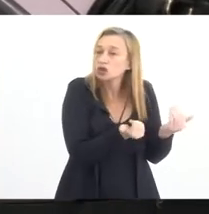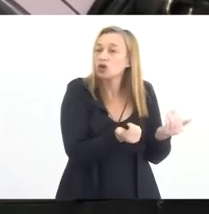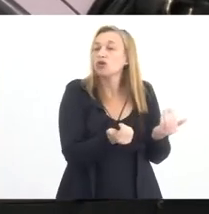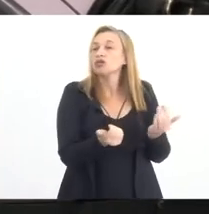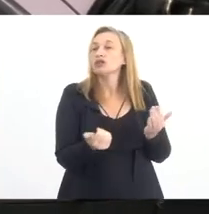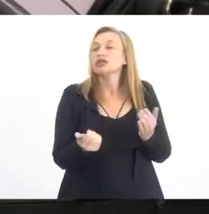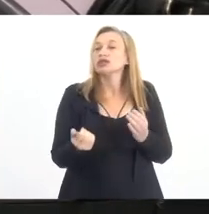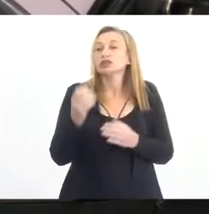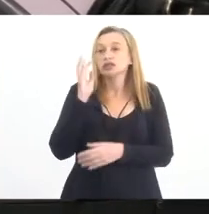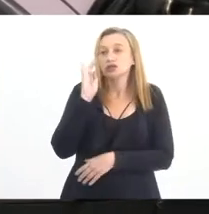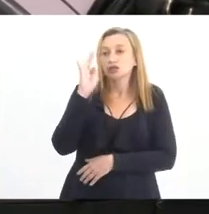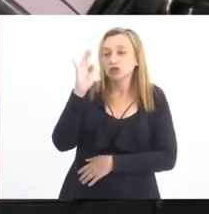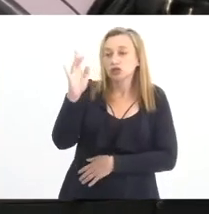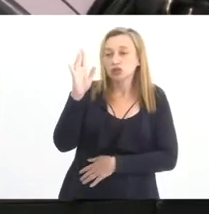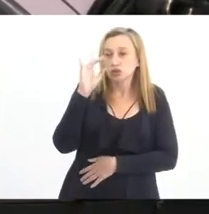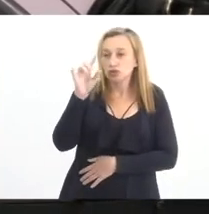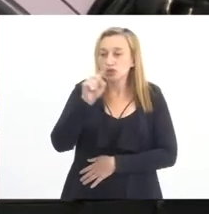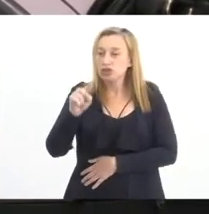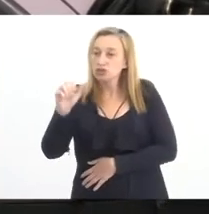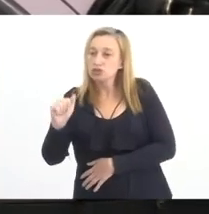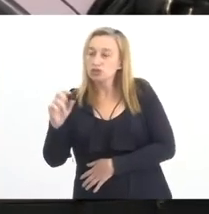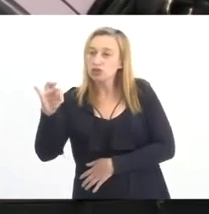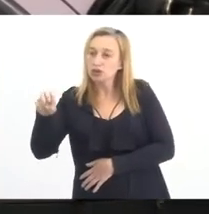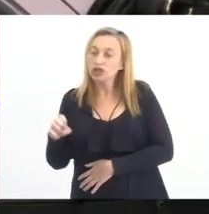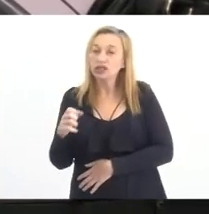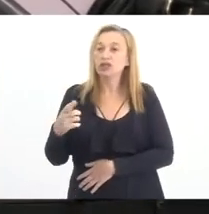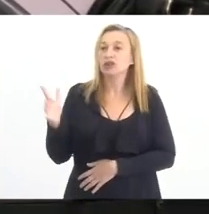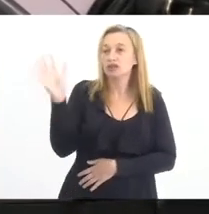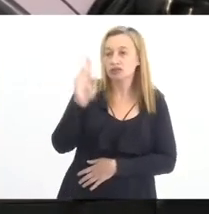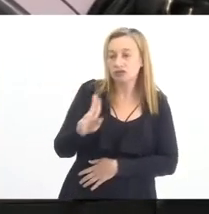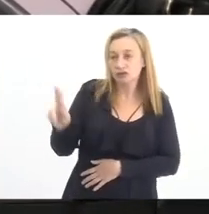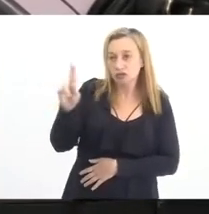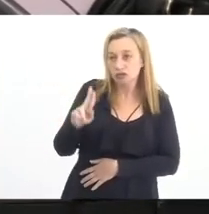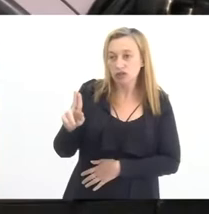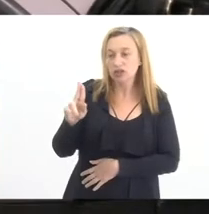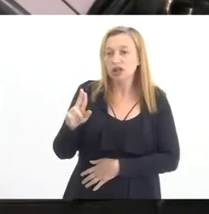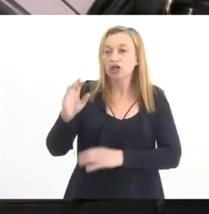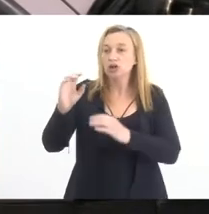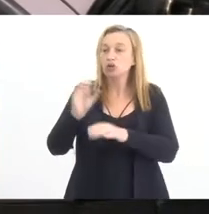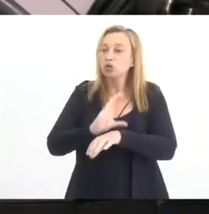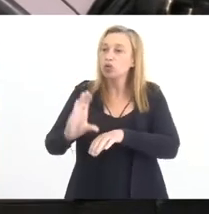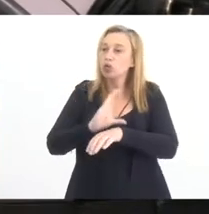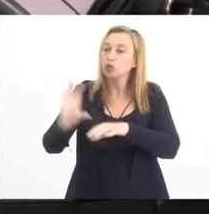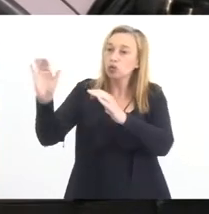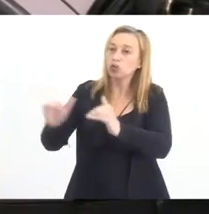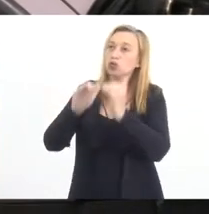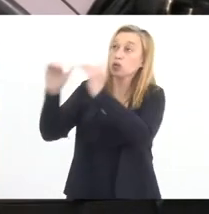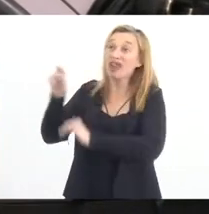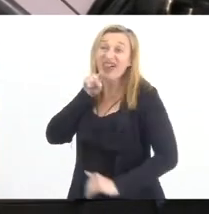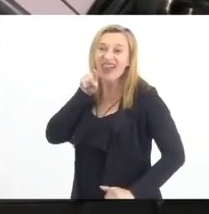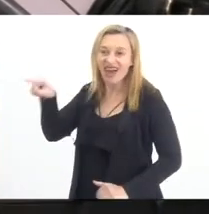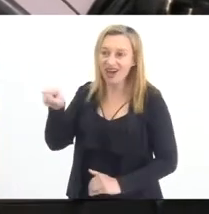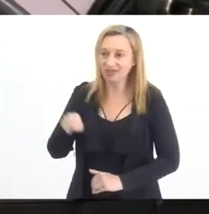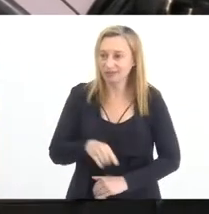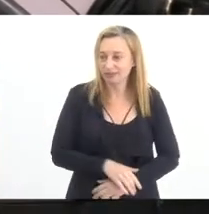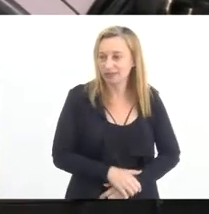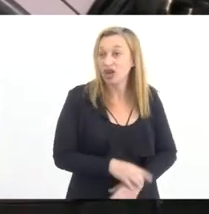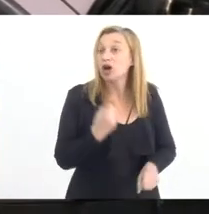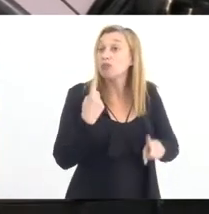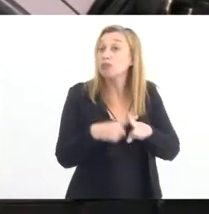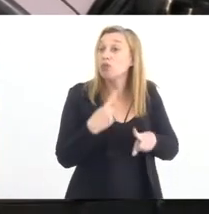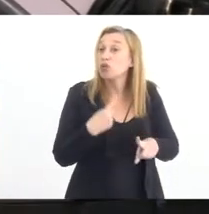que sonham de poder fazer uma faculdade, um curso superior lá na Zona Oeste, porque